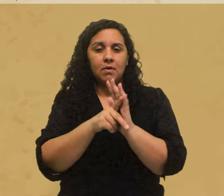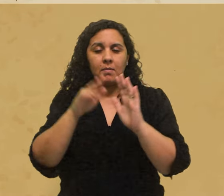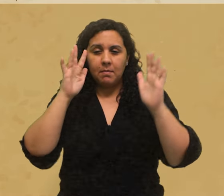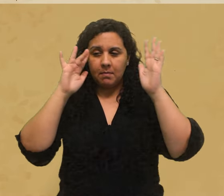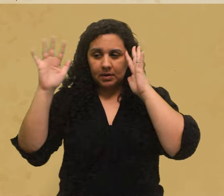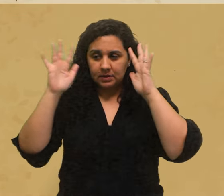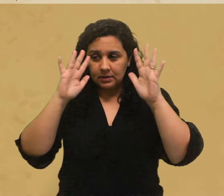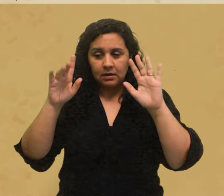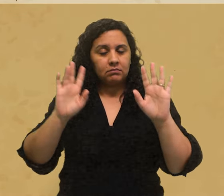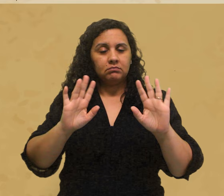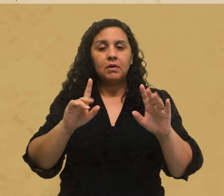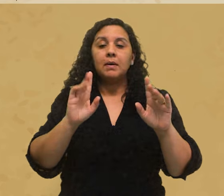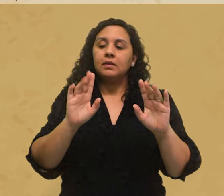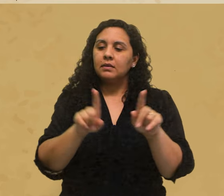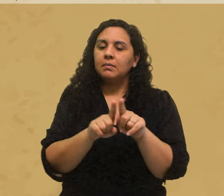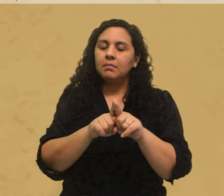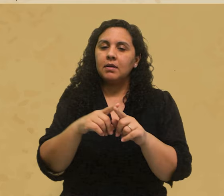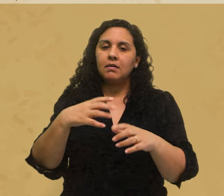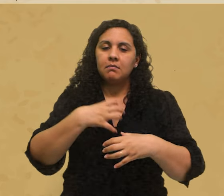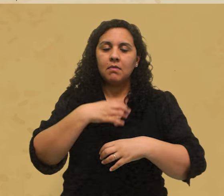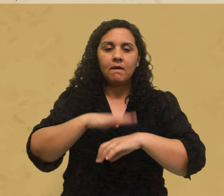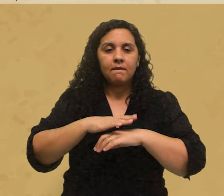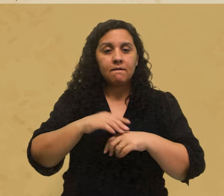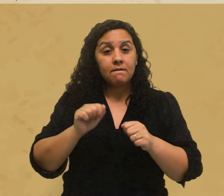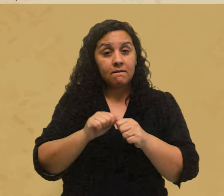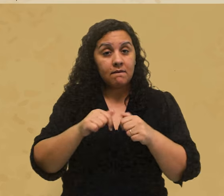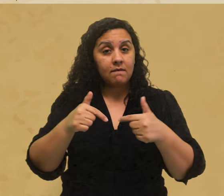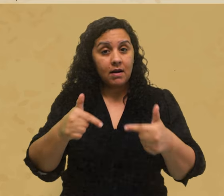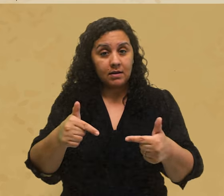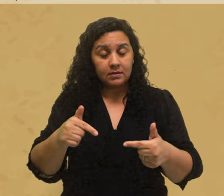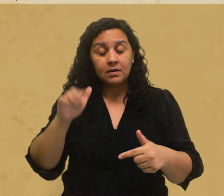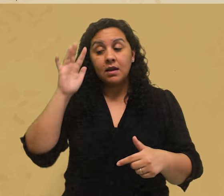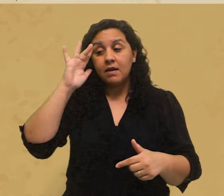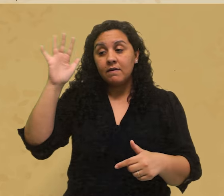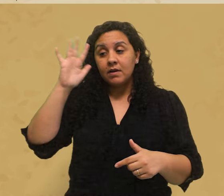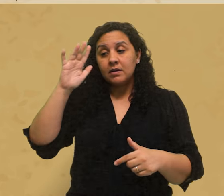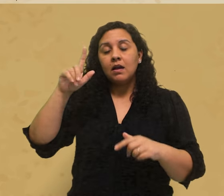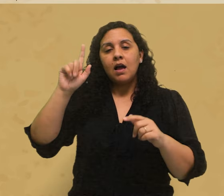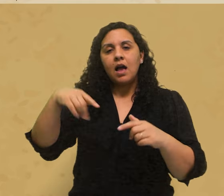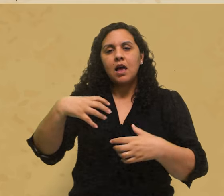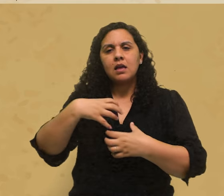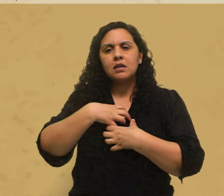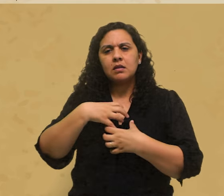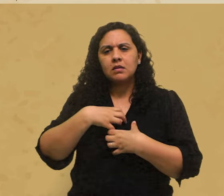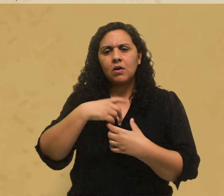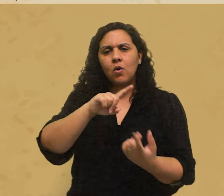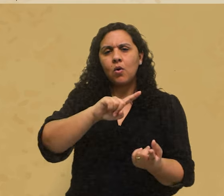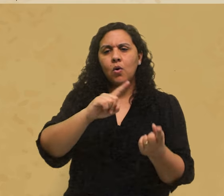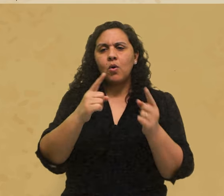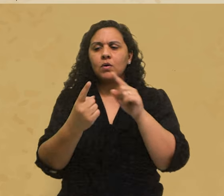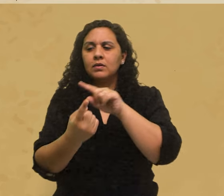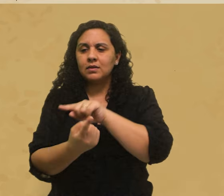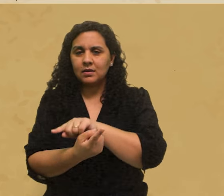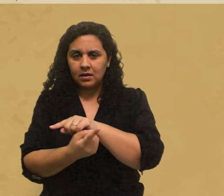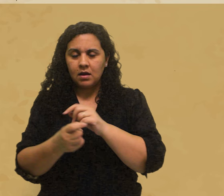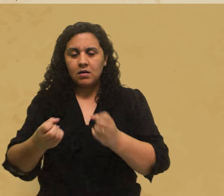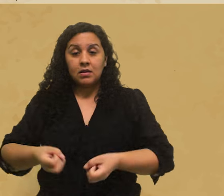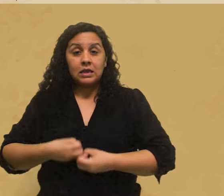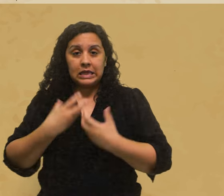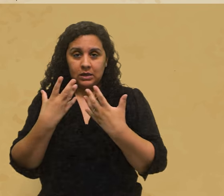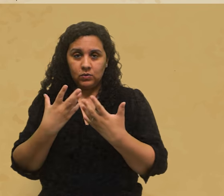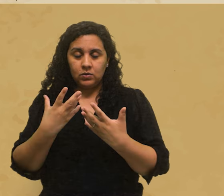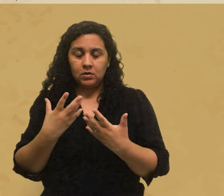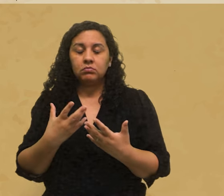pensar, mas como atitude. A reflexão é um ato espiritual de sentido contrário ao